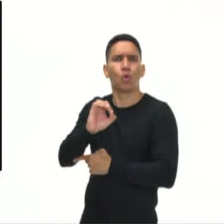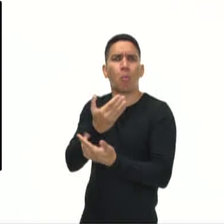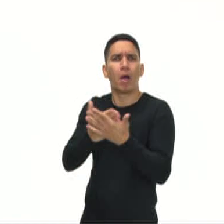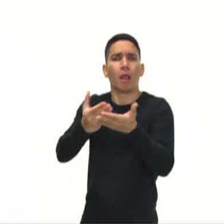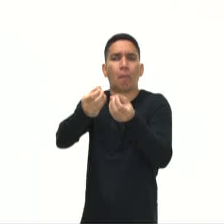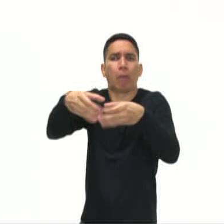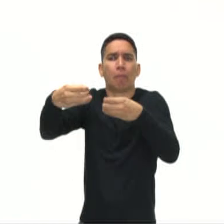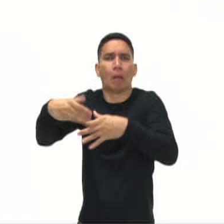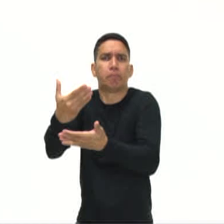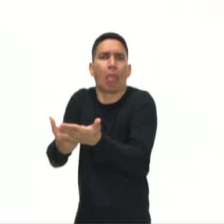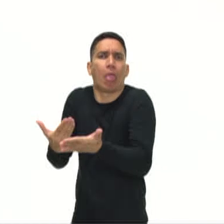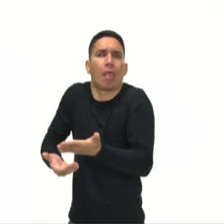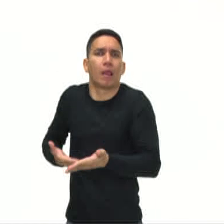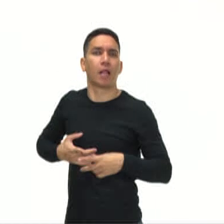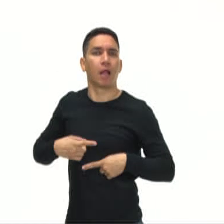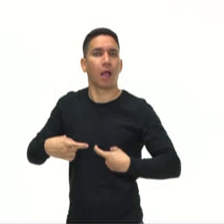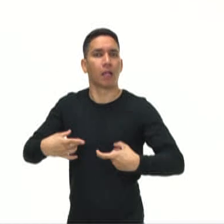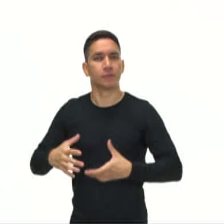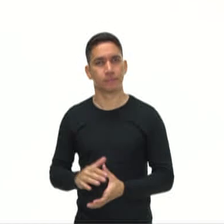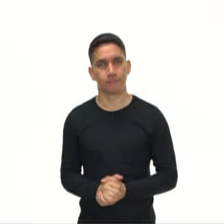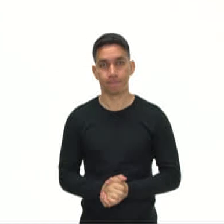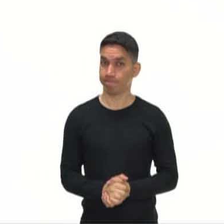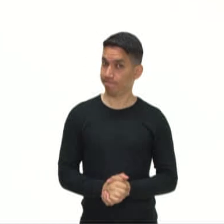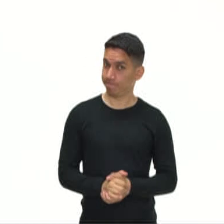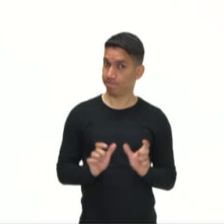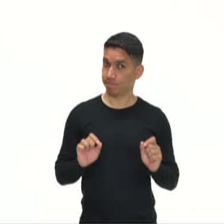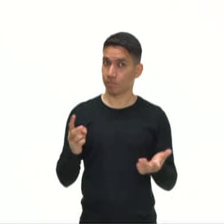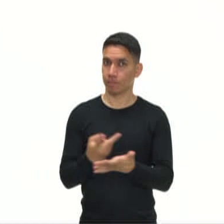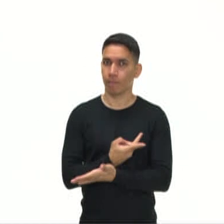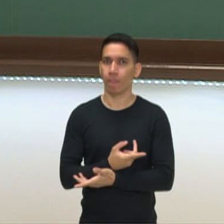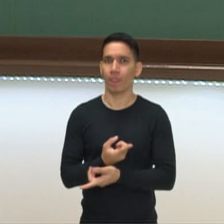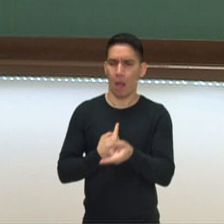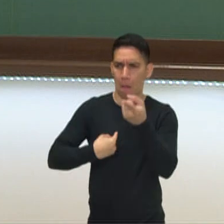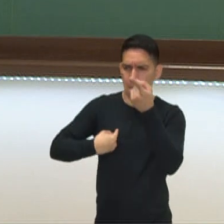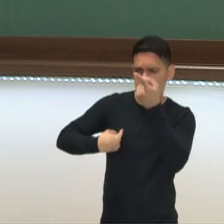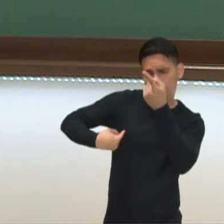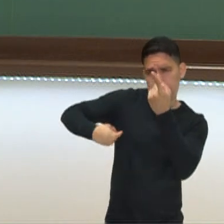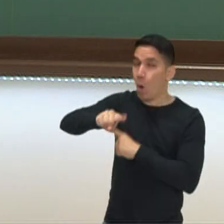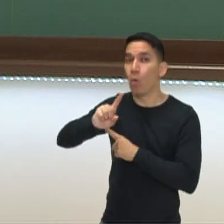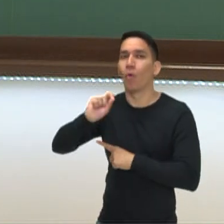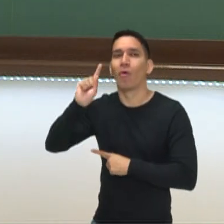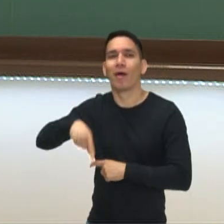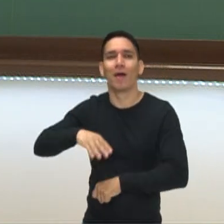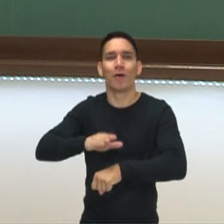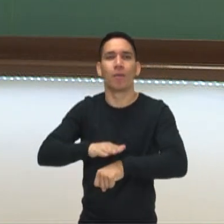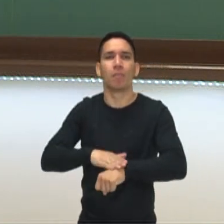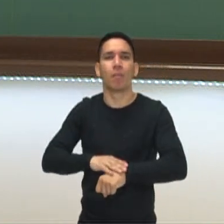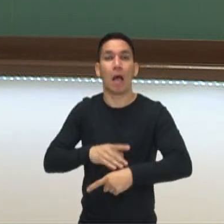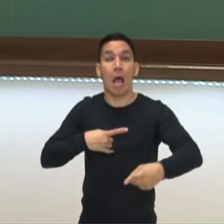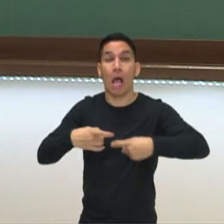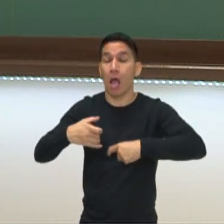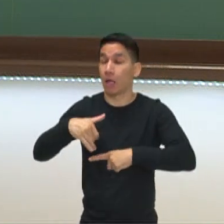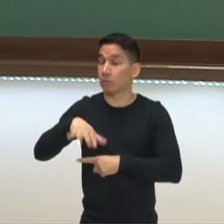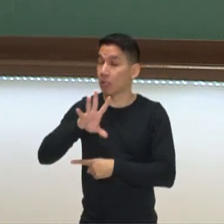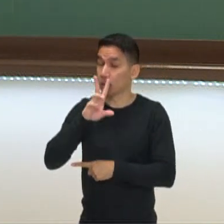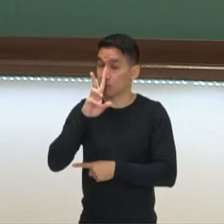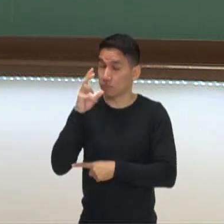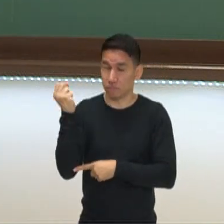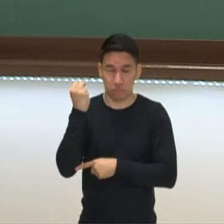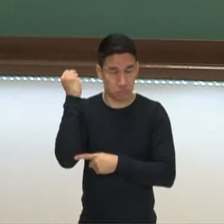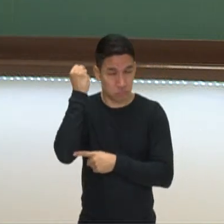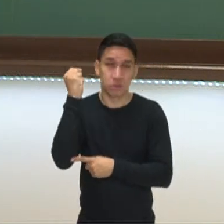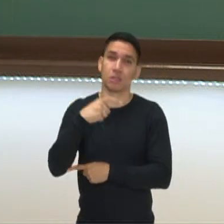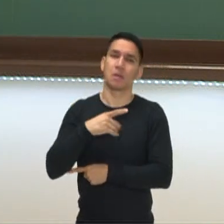guerra? Bom, a Grande Ofensiva, um dos lugares onde talvez a guerra tenha sido mais violenta,